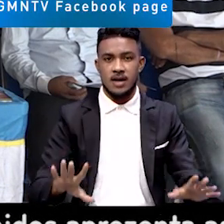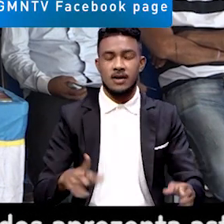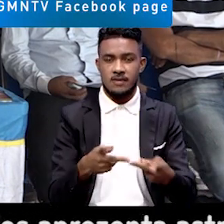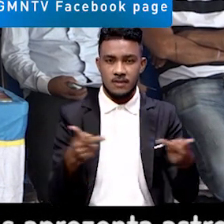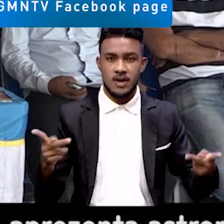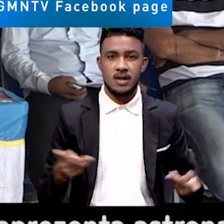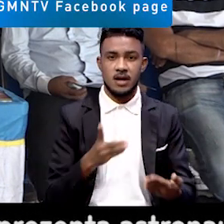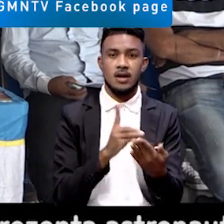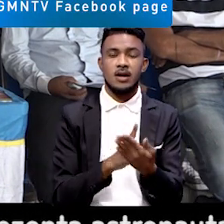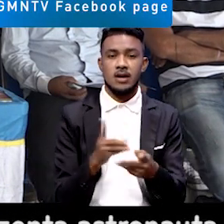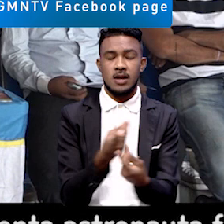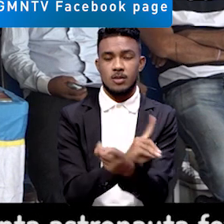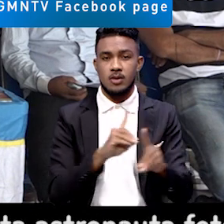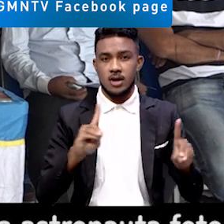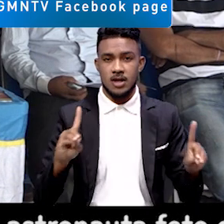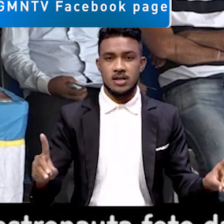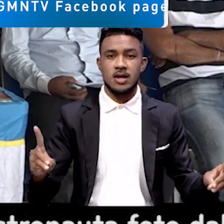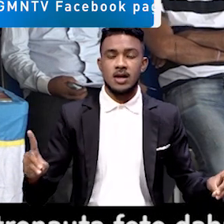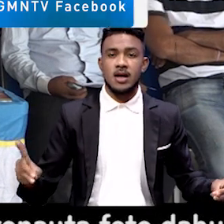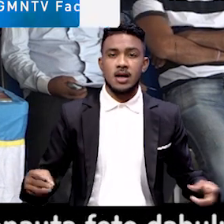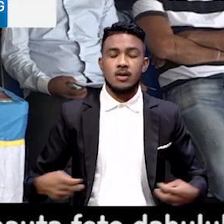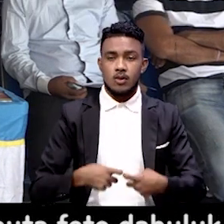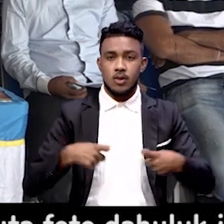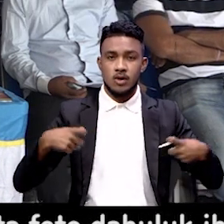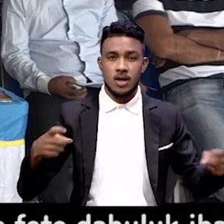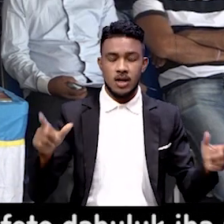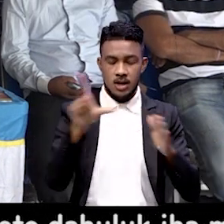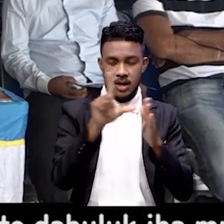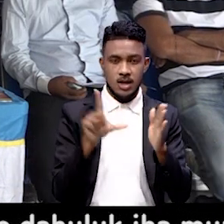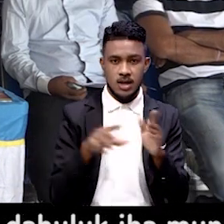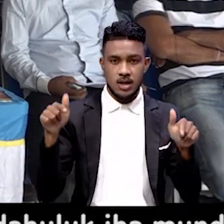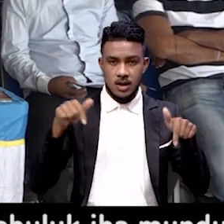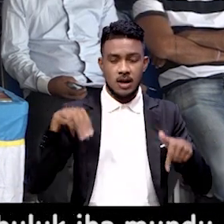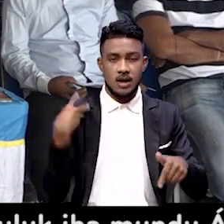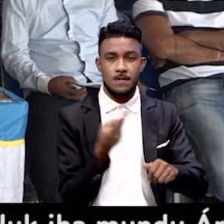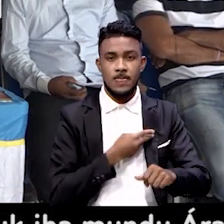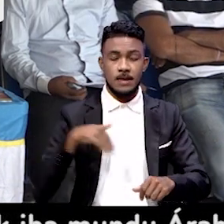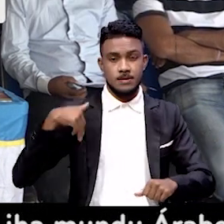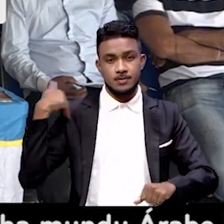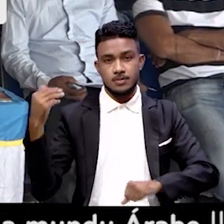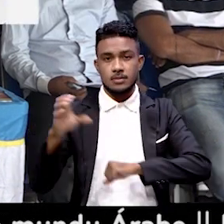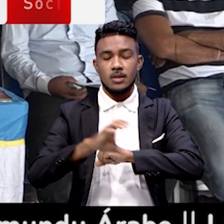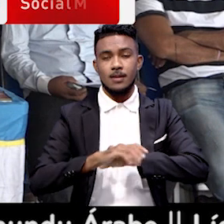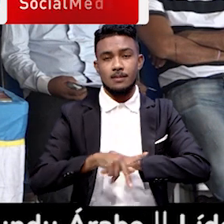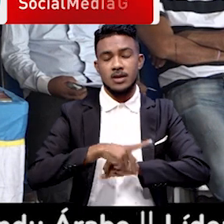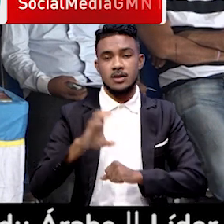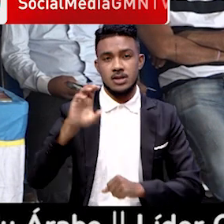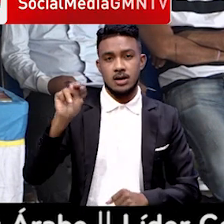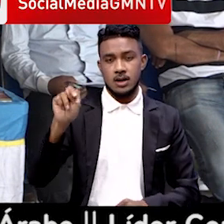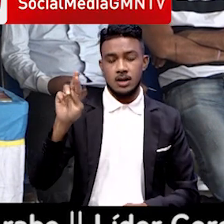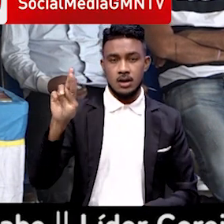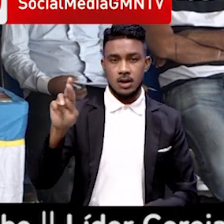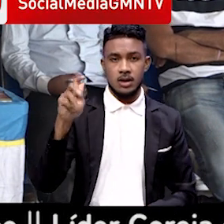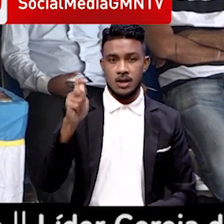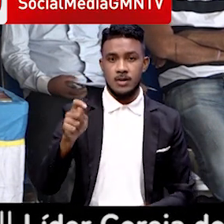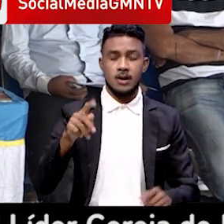no contra lei e itinerai. A minha juventude Partido CNRT continua a acompanhar o processo de investigação judicial ba